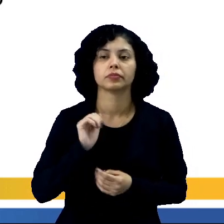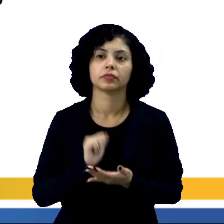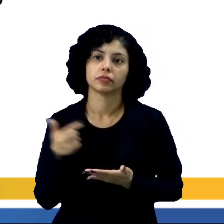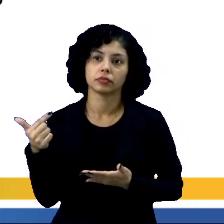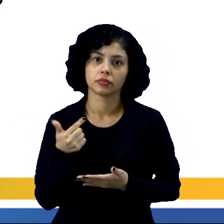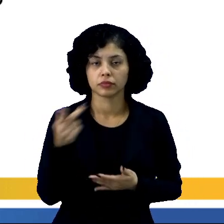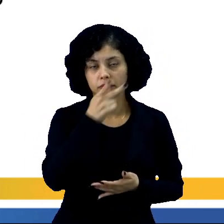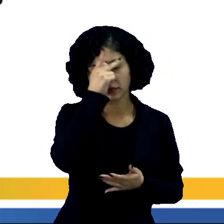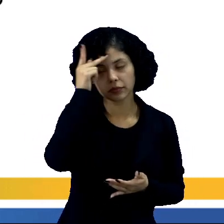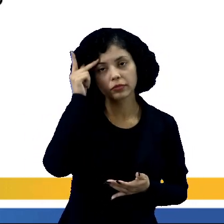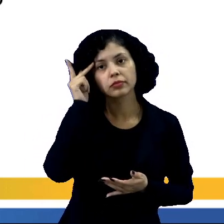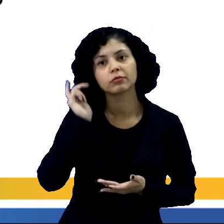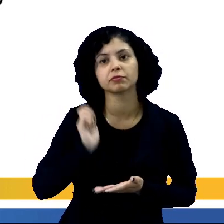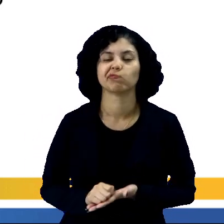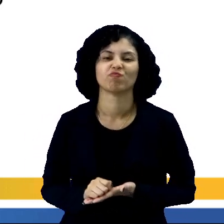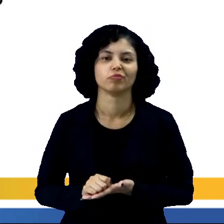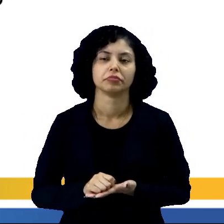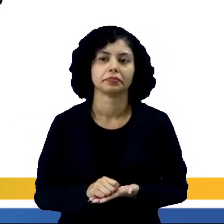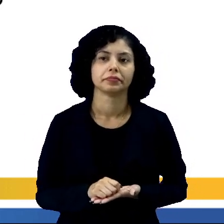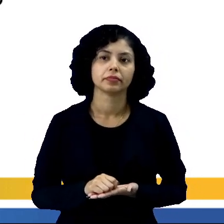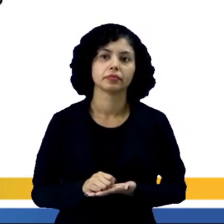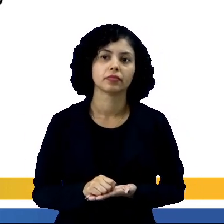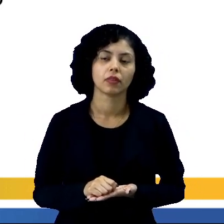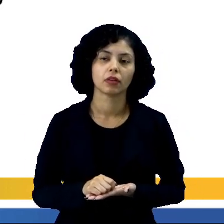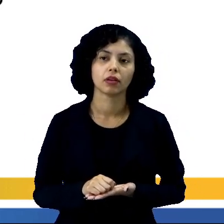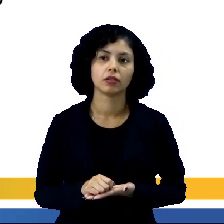enunciação da segunda pessoa, certo?